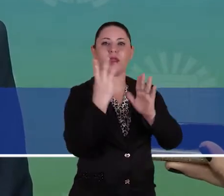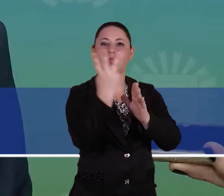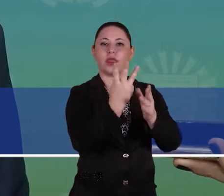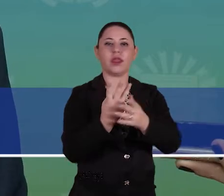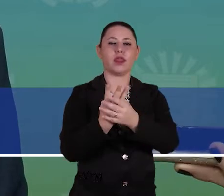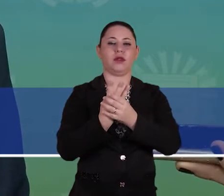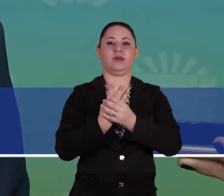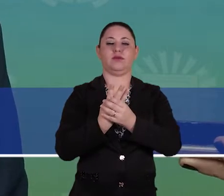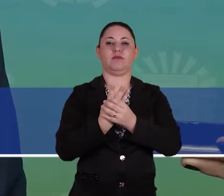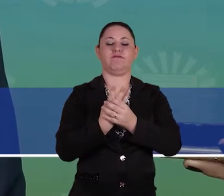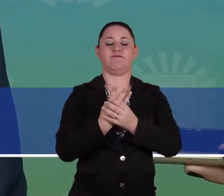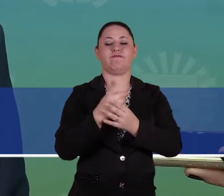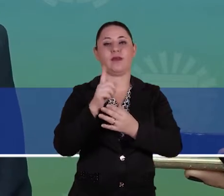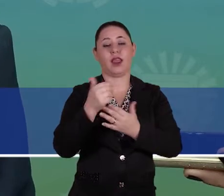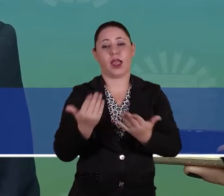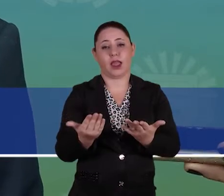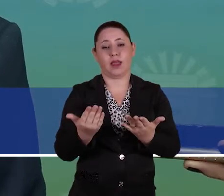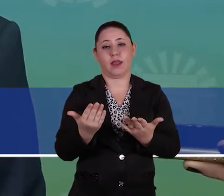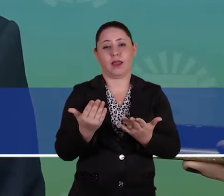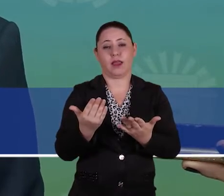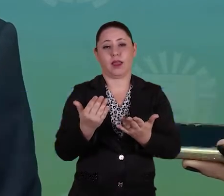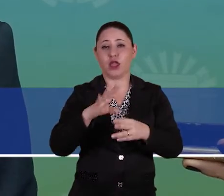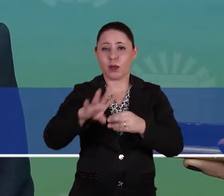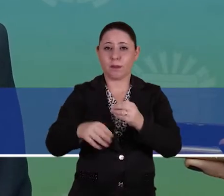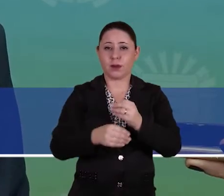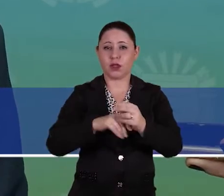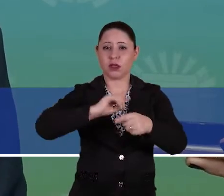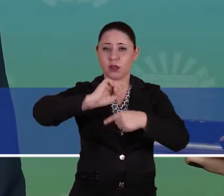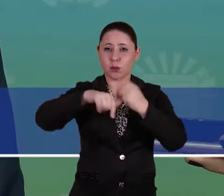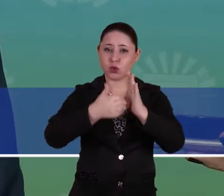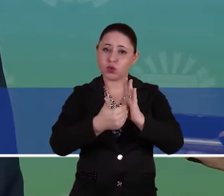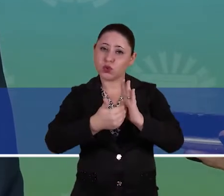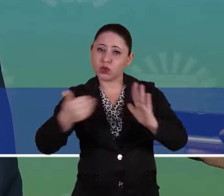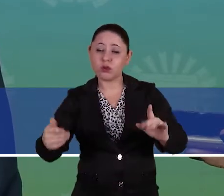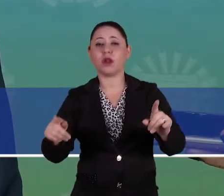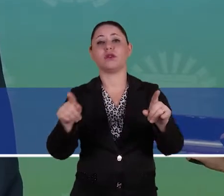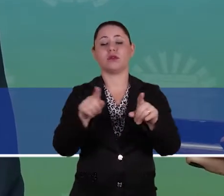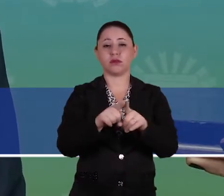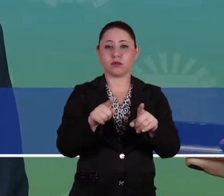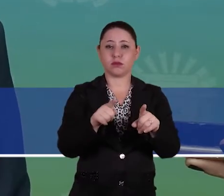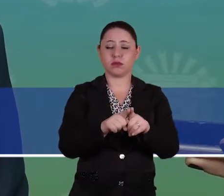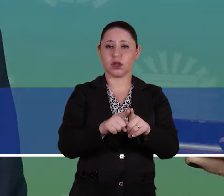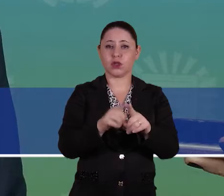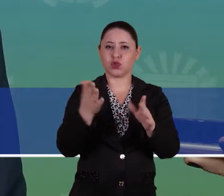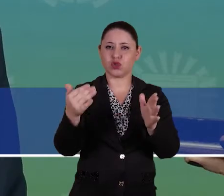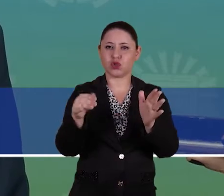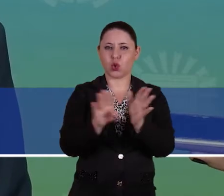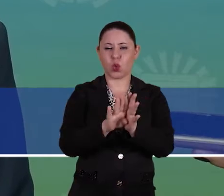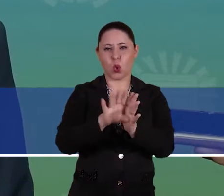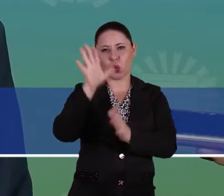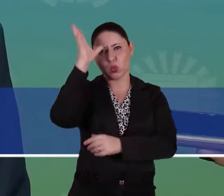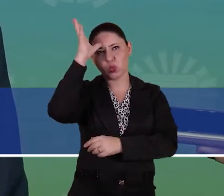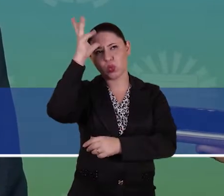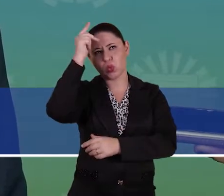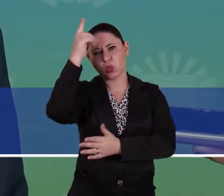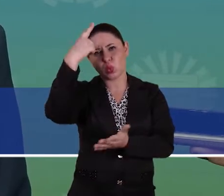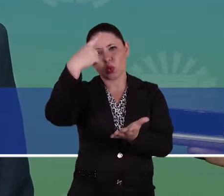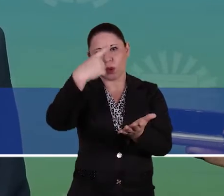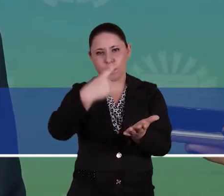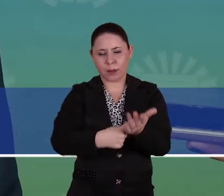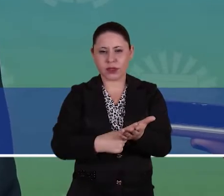lista tríplice, e essa emenda, posteriormente, ela foi retirada e chegou-se